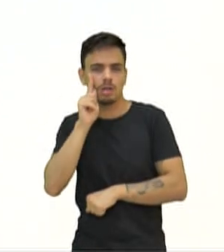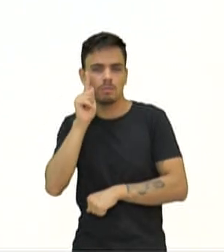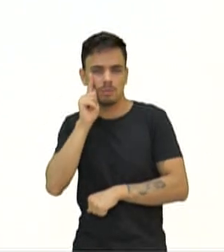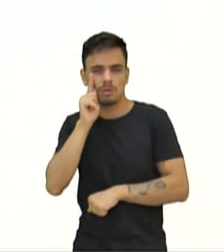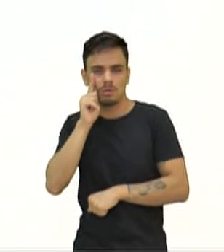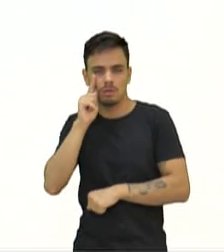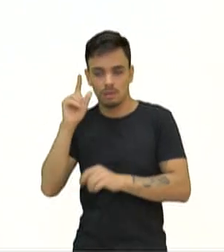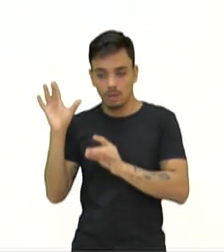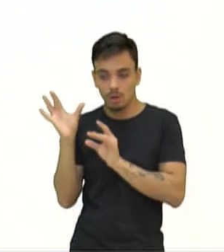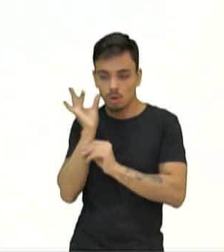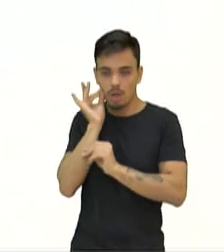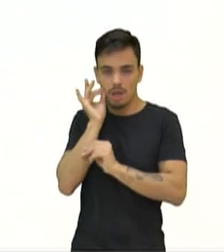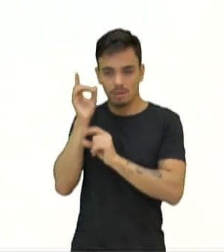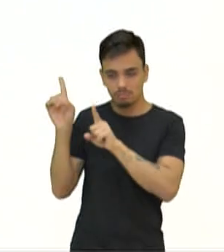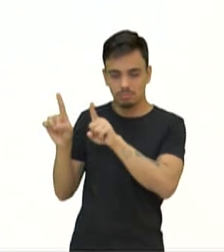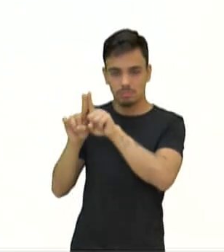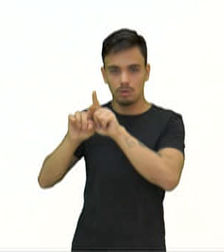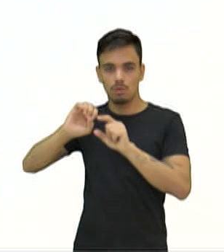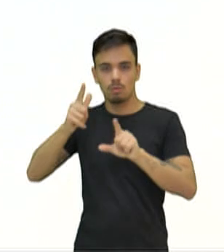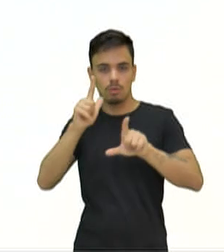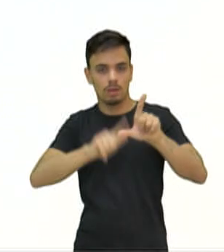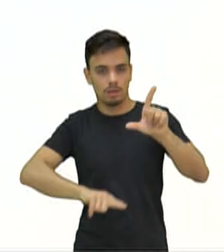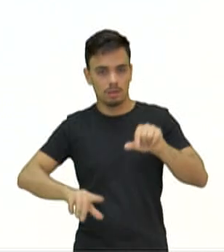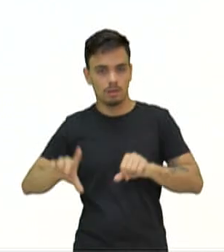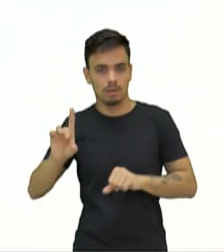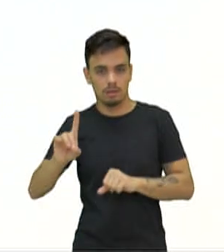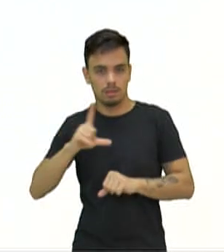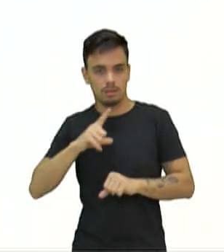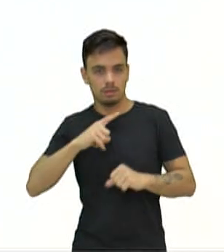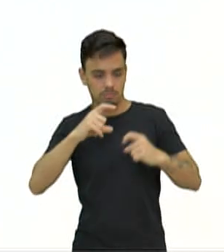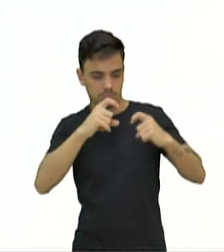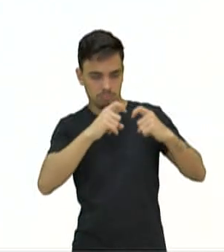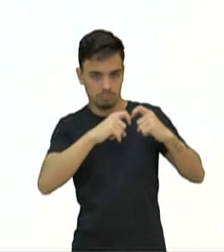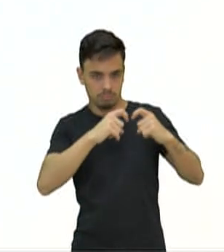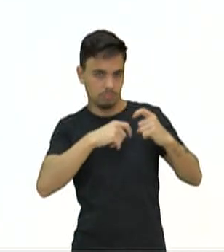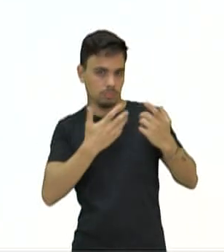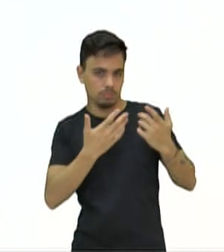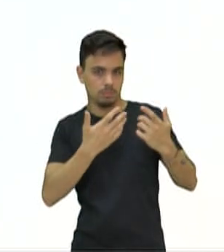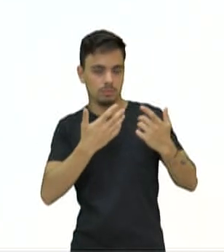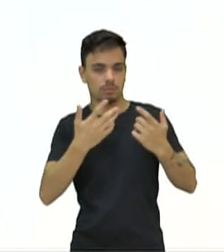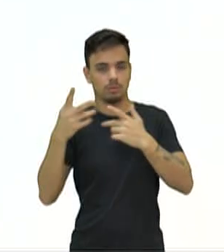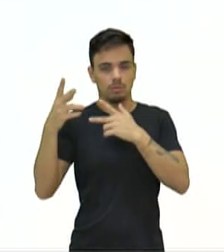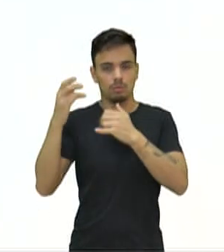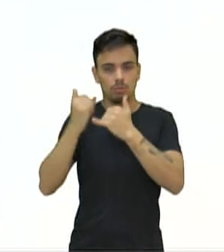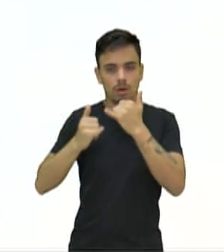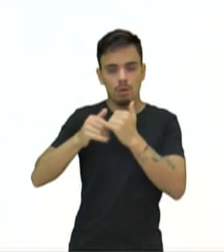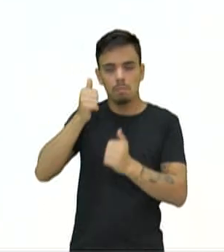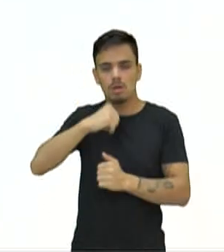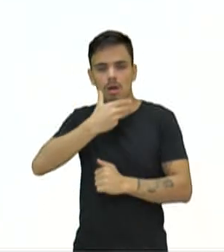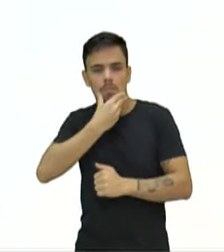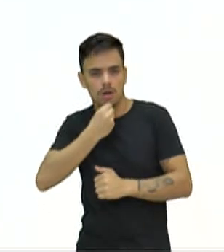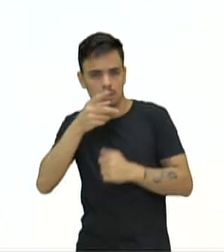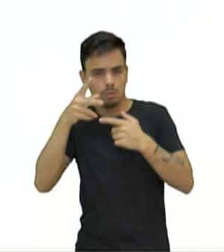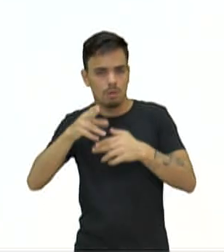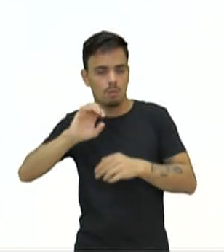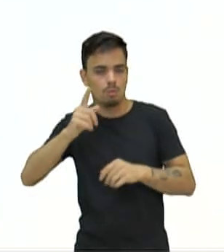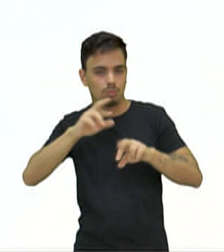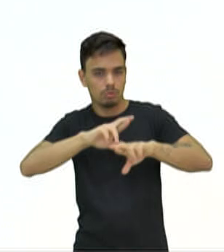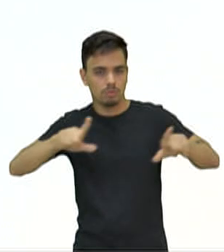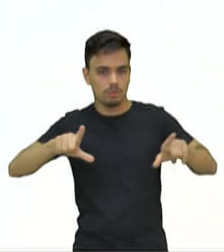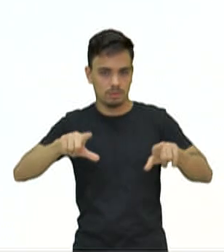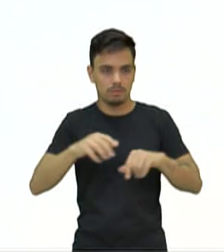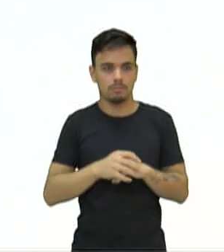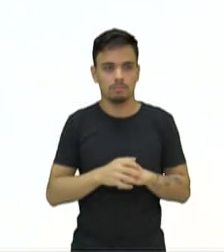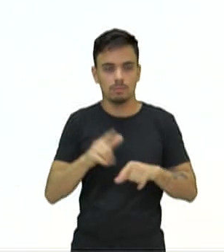ovo? Letra D. Poderão apresentar sexos iguais ou diferentes? Ou letra E. Terão obrigatoriamente